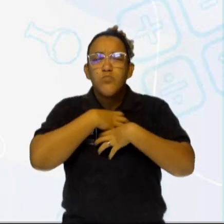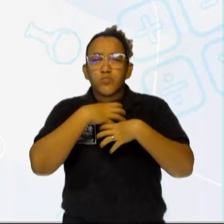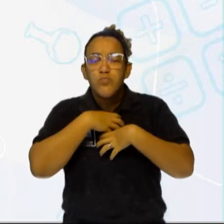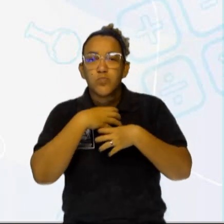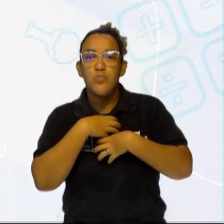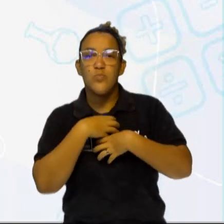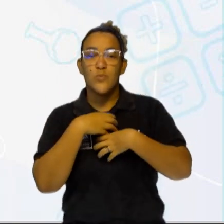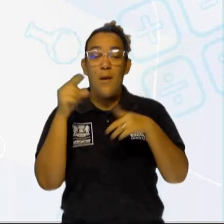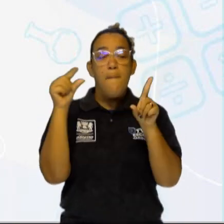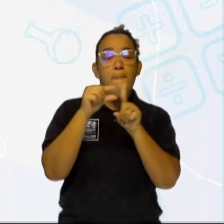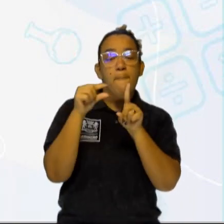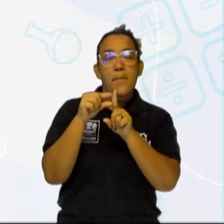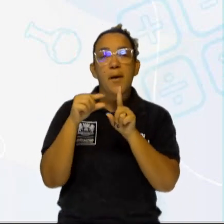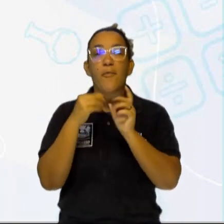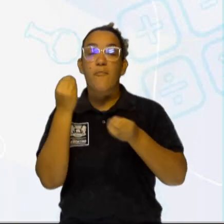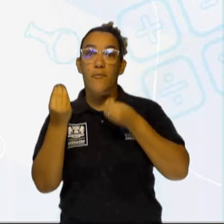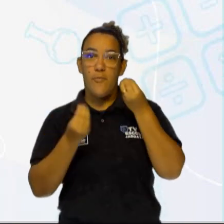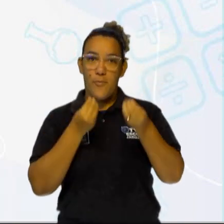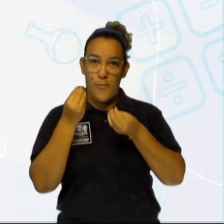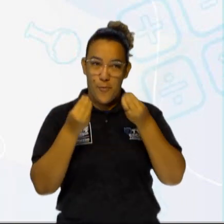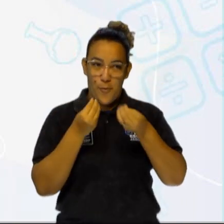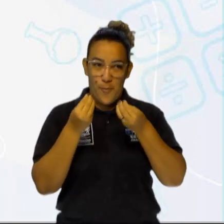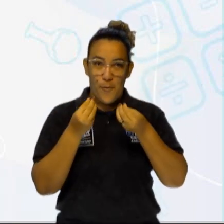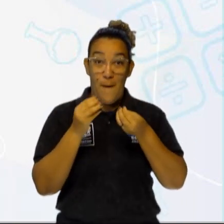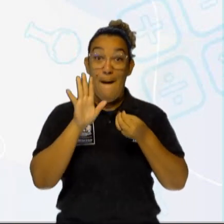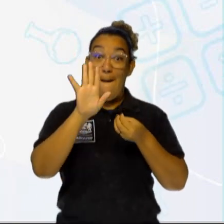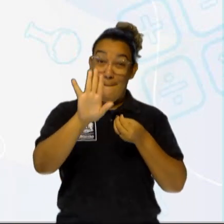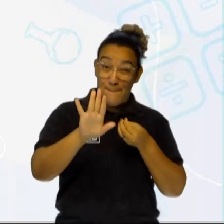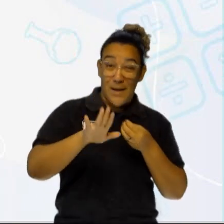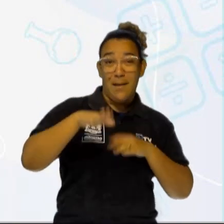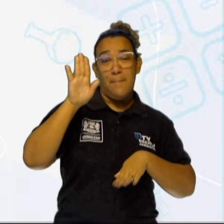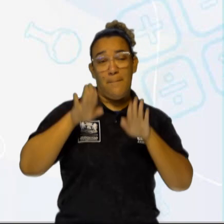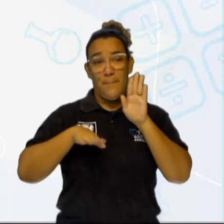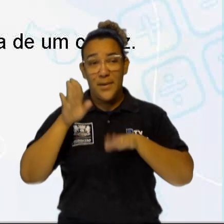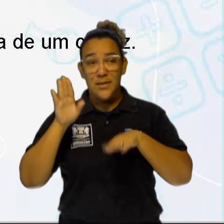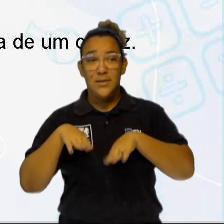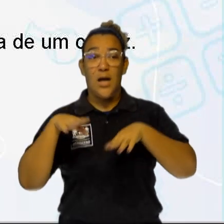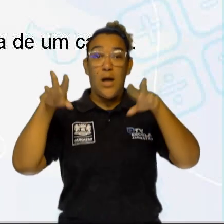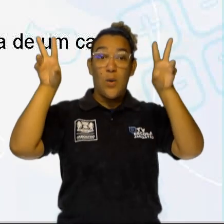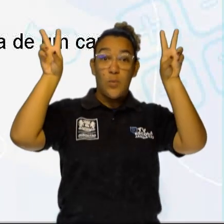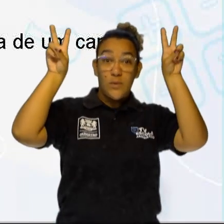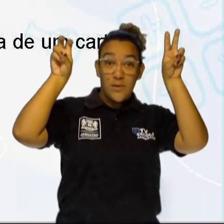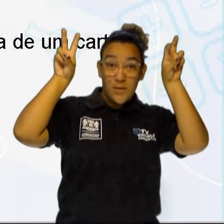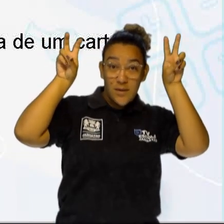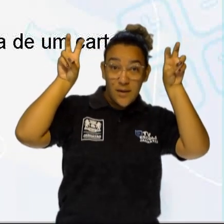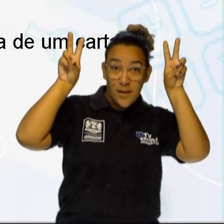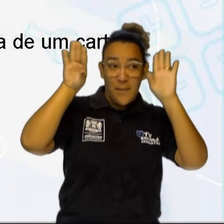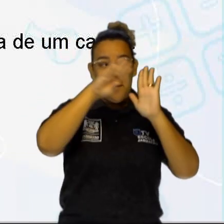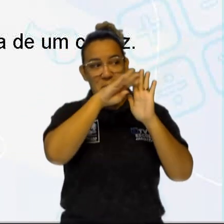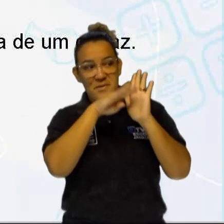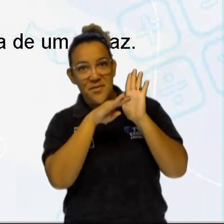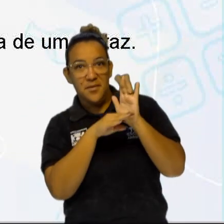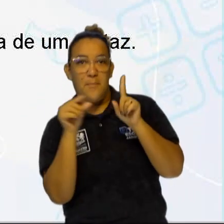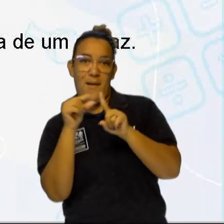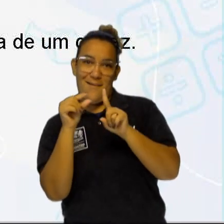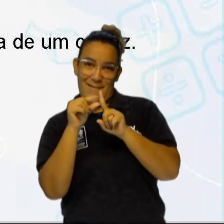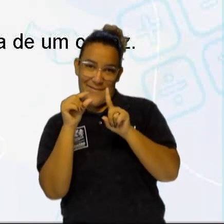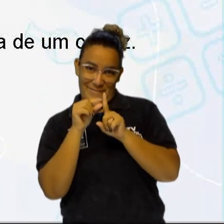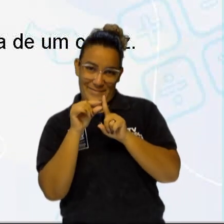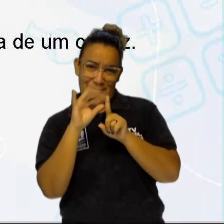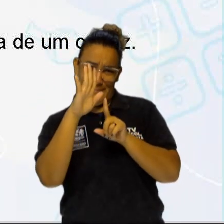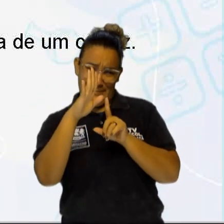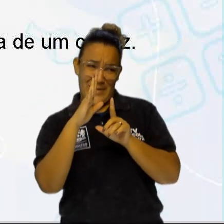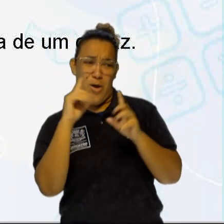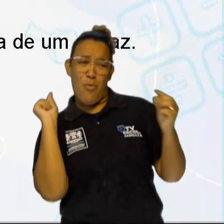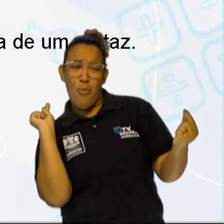com as palavras, né? De qualquer forma, apesar do título Receita de Acordar Palavras, a gente não pode dizer que esse texto tem a finalidade